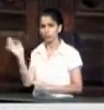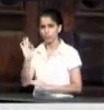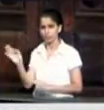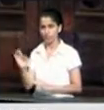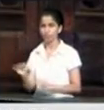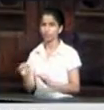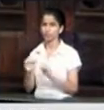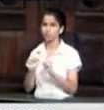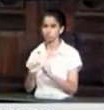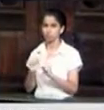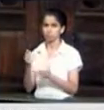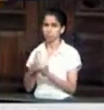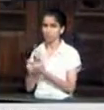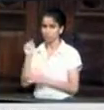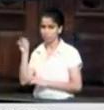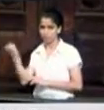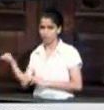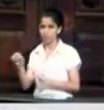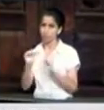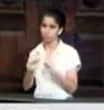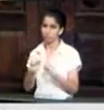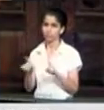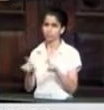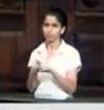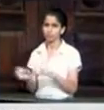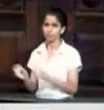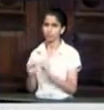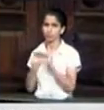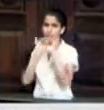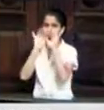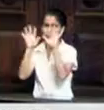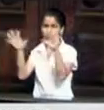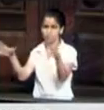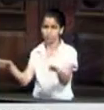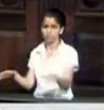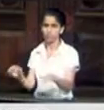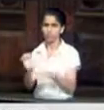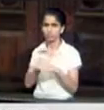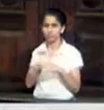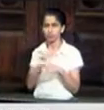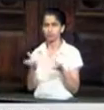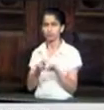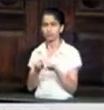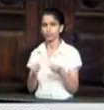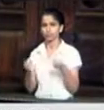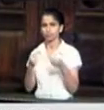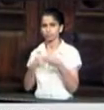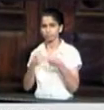escolas estaduais e nas escolas municipais. Um perigo danoso para a nação brasileira.